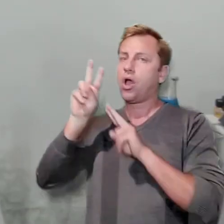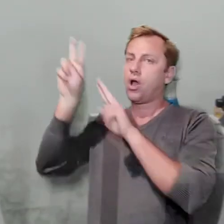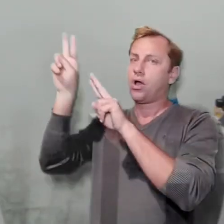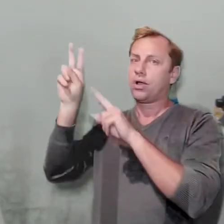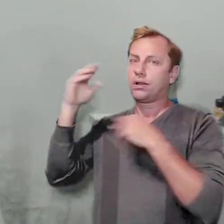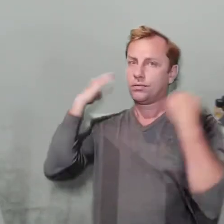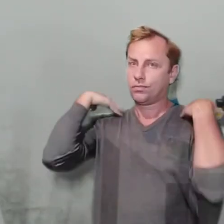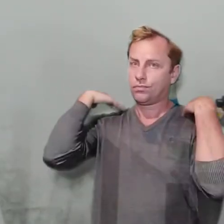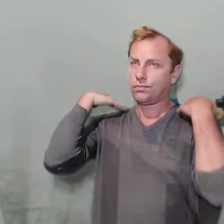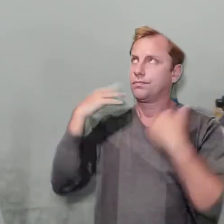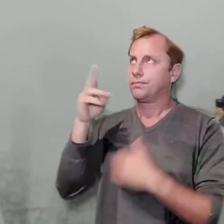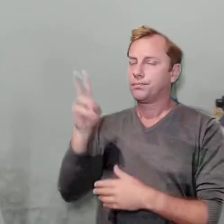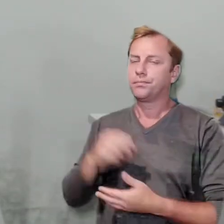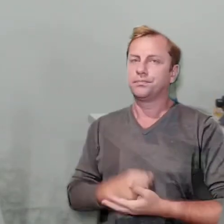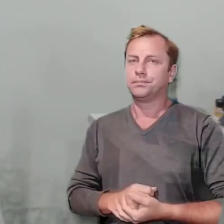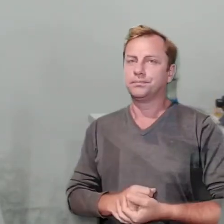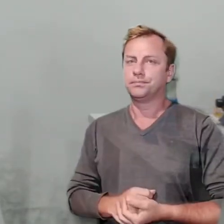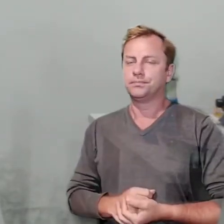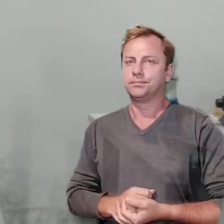nossos pulmões?